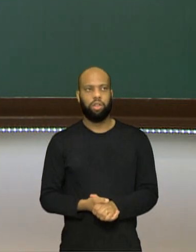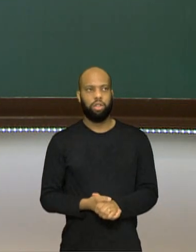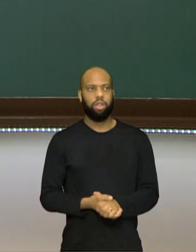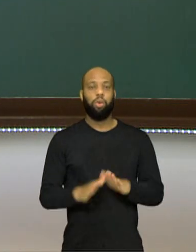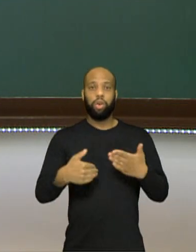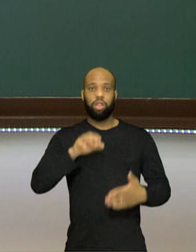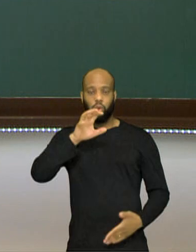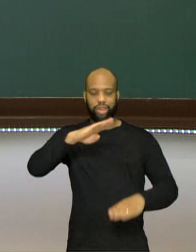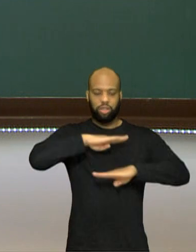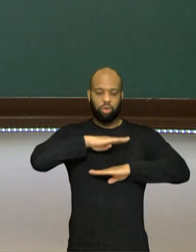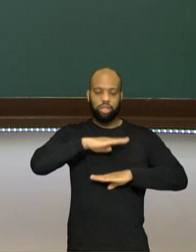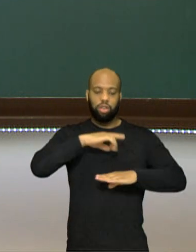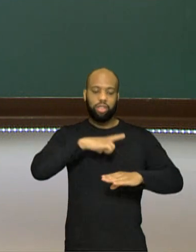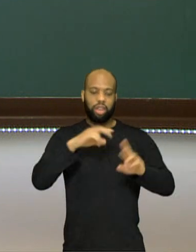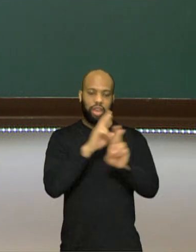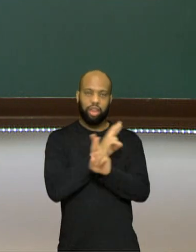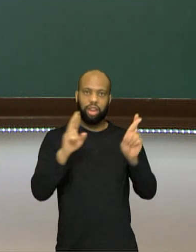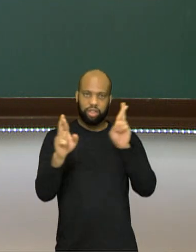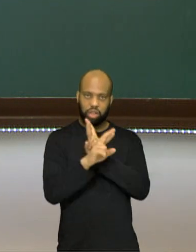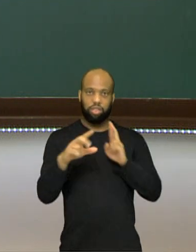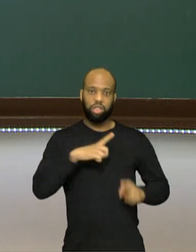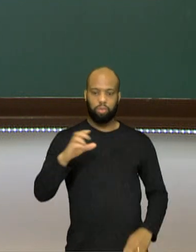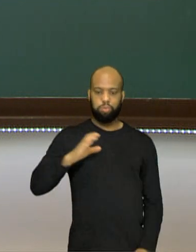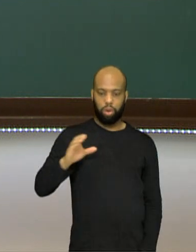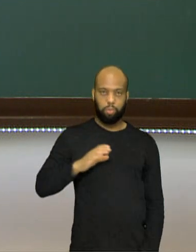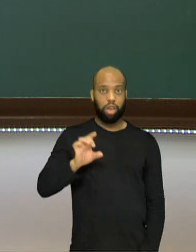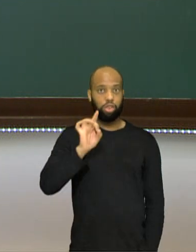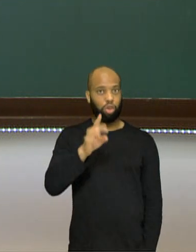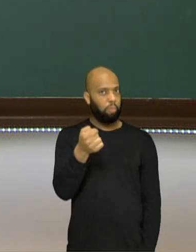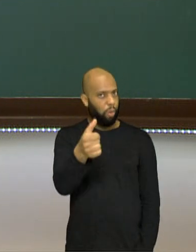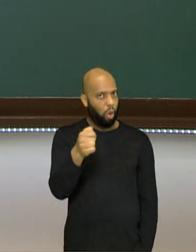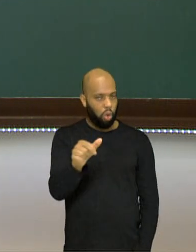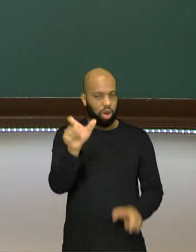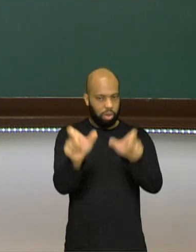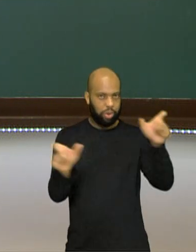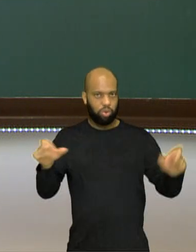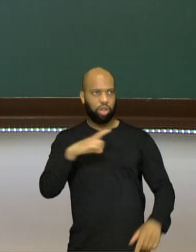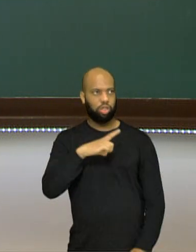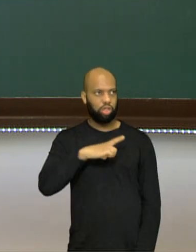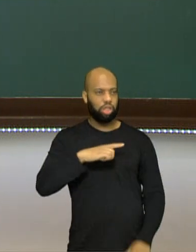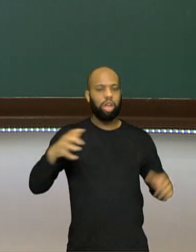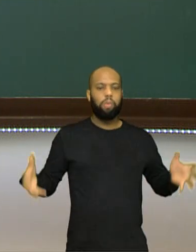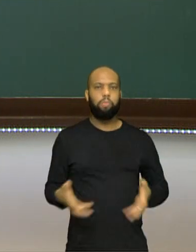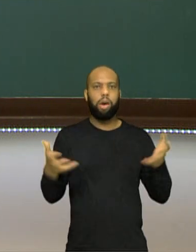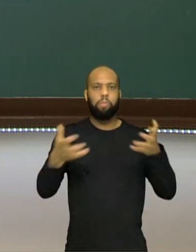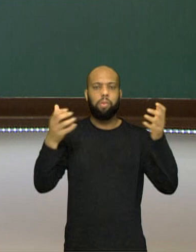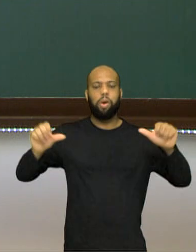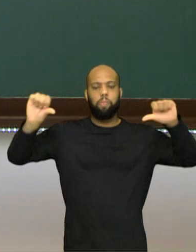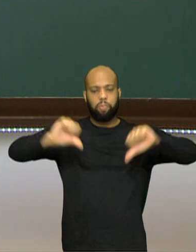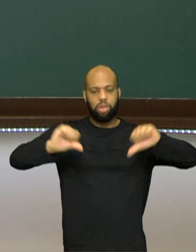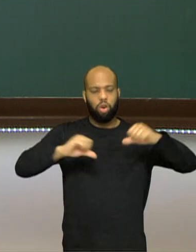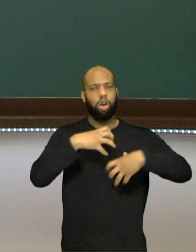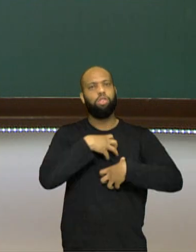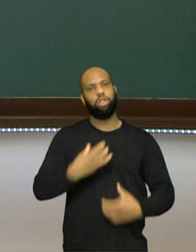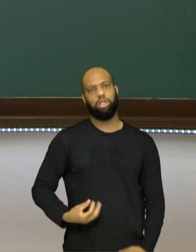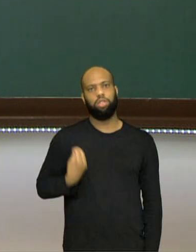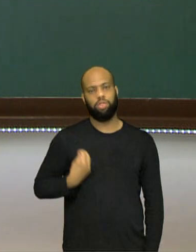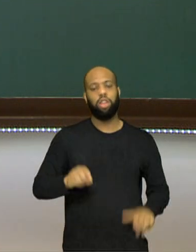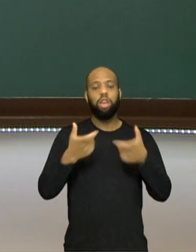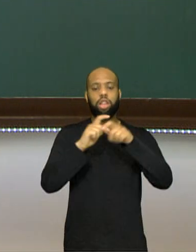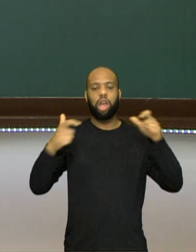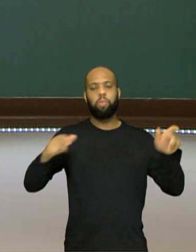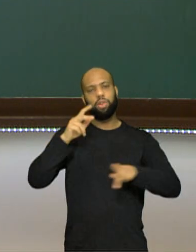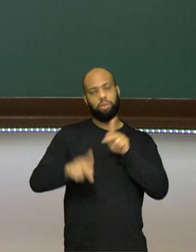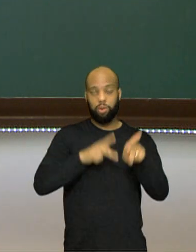Tal situação associada à concentração de riquezas nas mãos de poucas pessoas contribuiu para uma piora nas condições de vida da maior